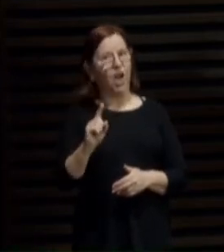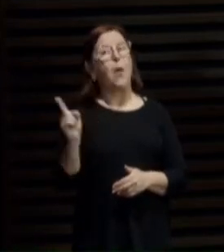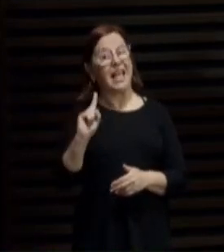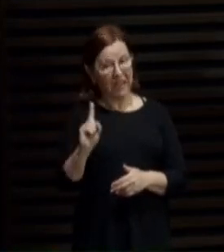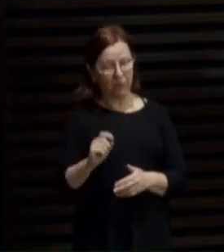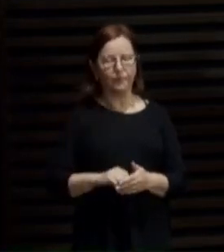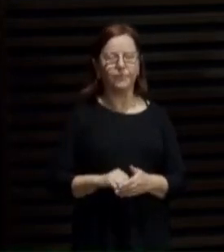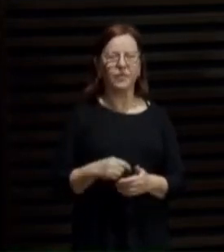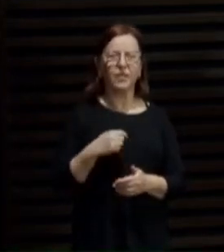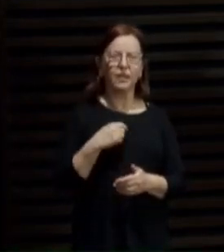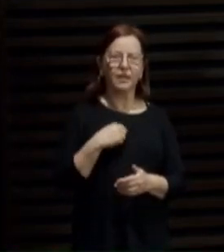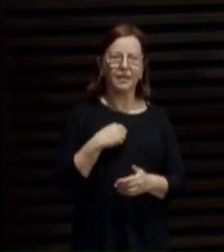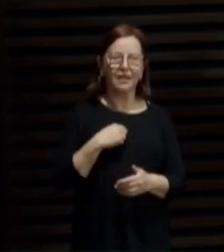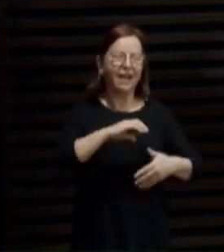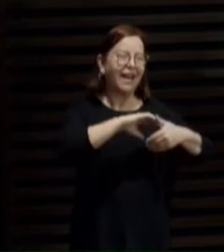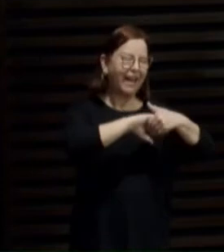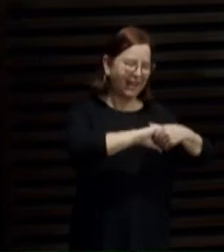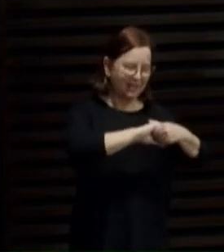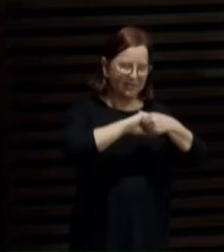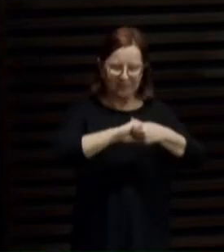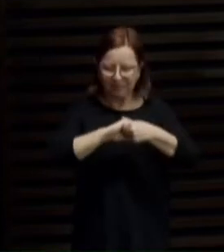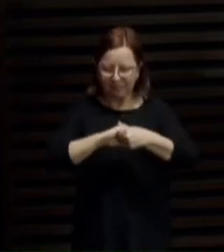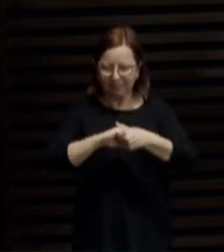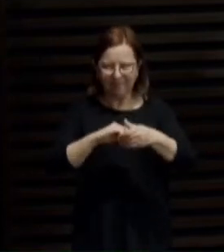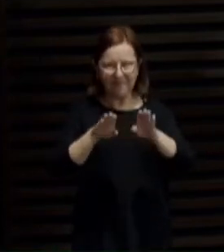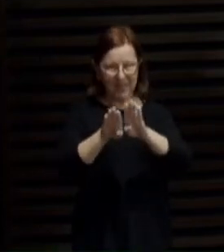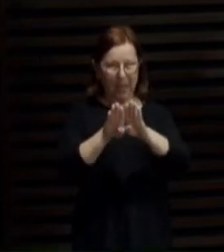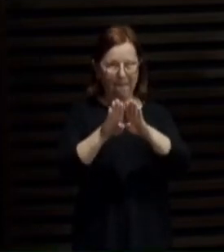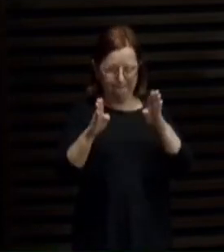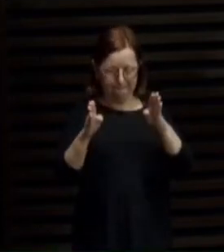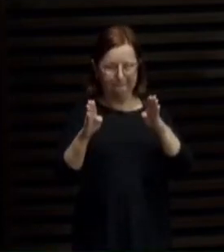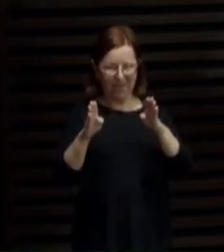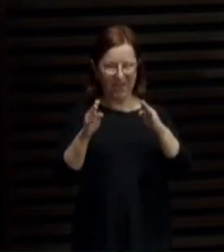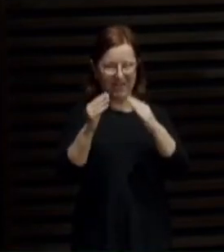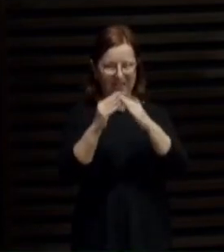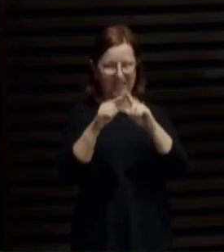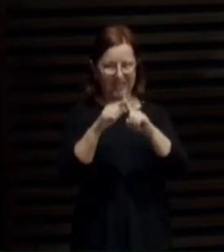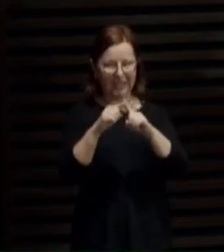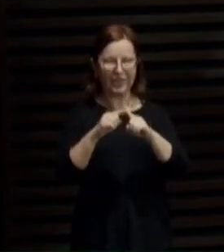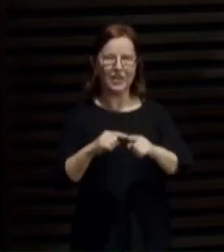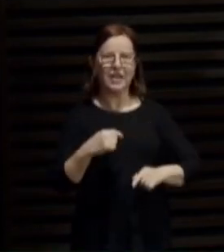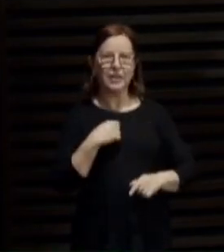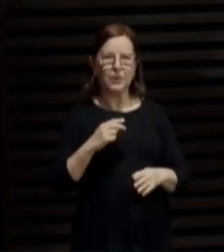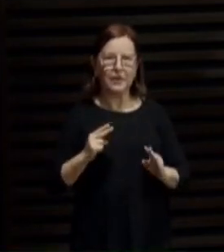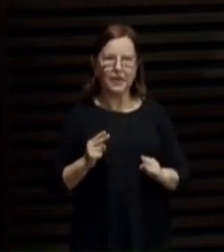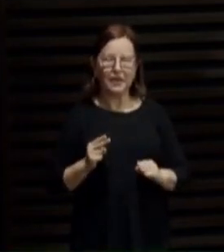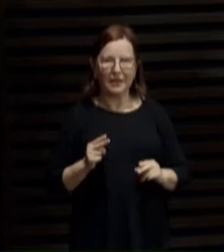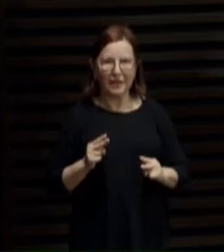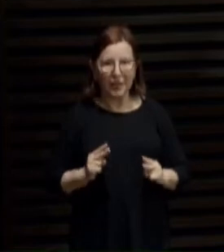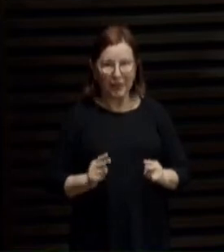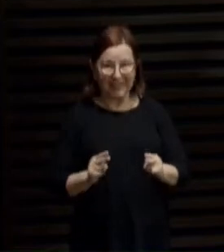Eu estava cumprimentando, a nossa porta era aqui na frente, e eu ficava sempre na frente cumprimentando